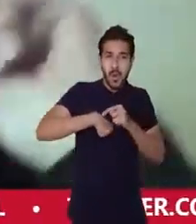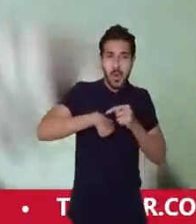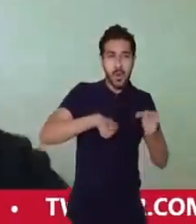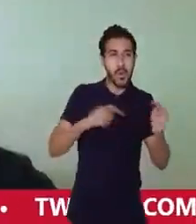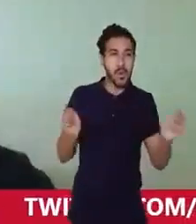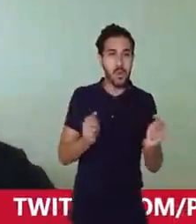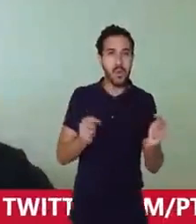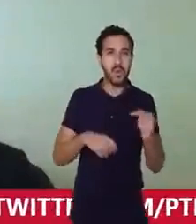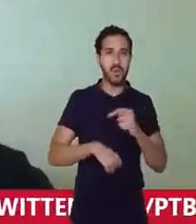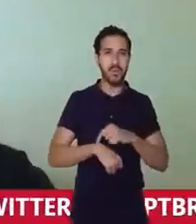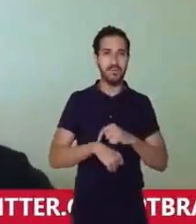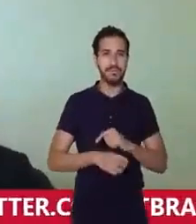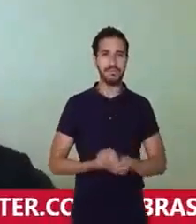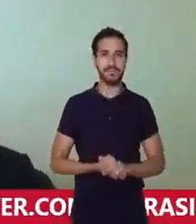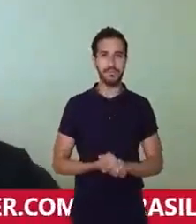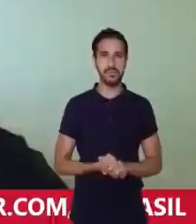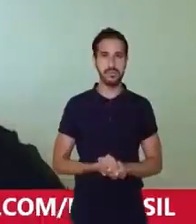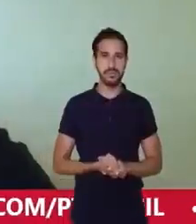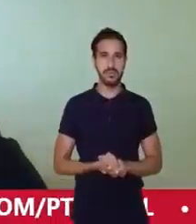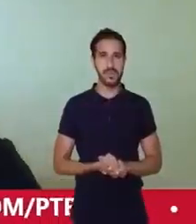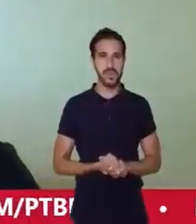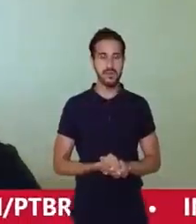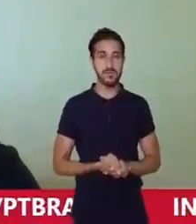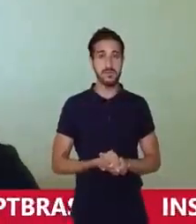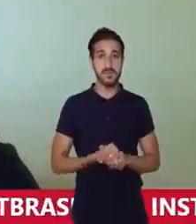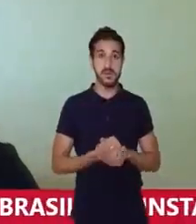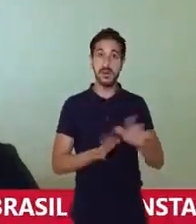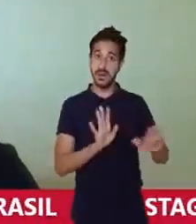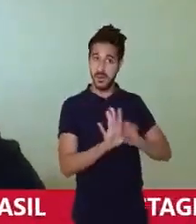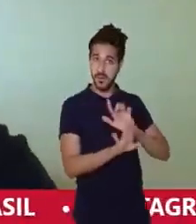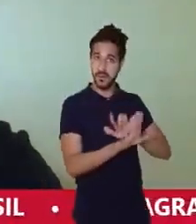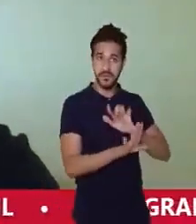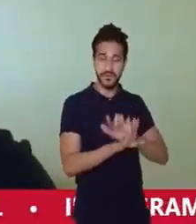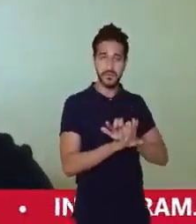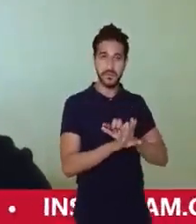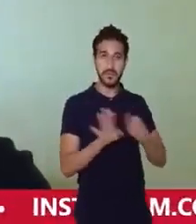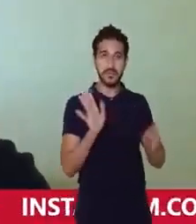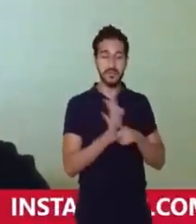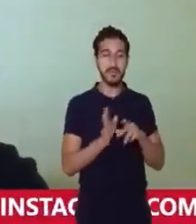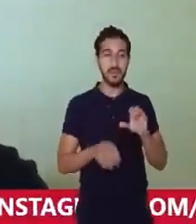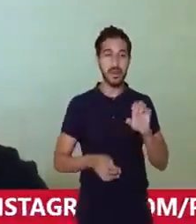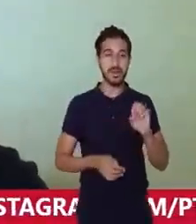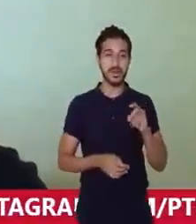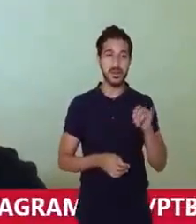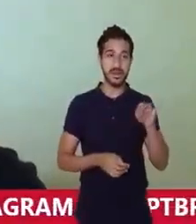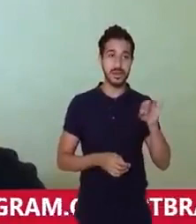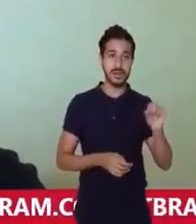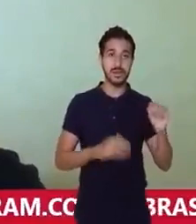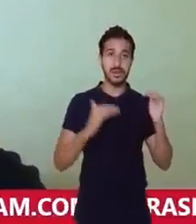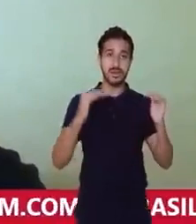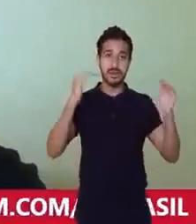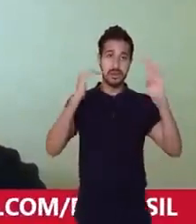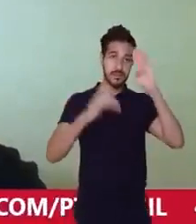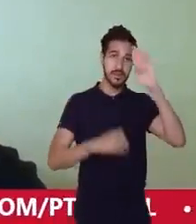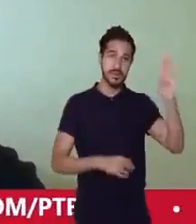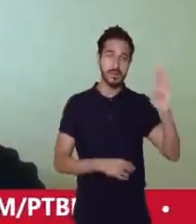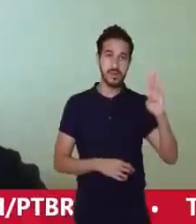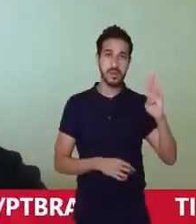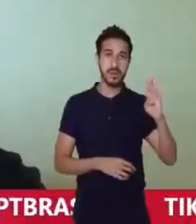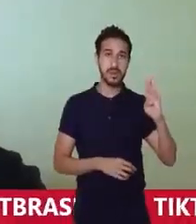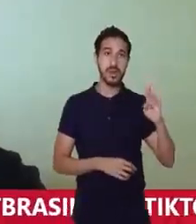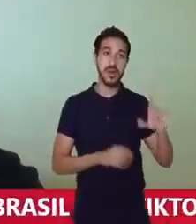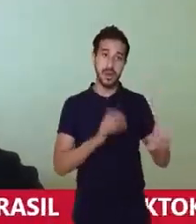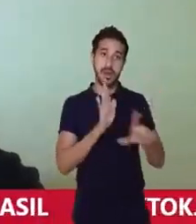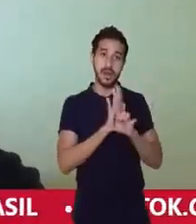prazo. Bom, e é papel dos acionistas majoritários, né? A